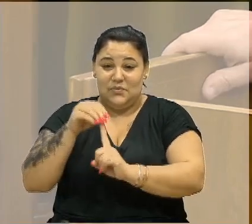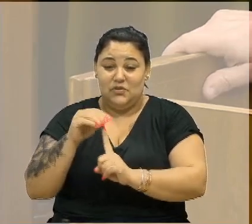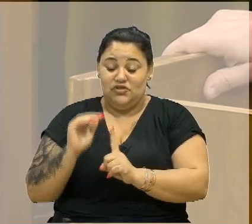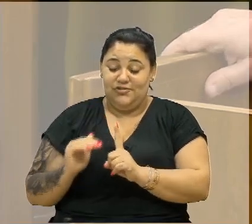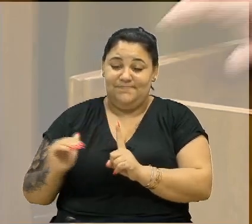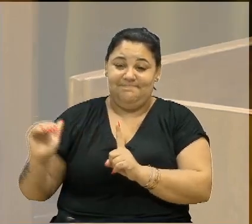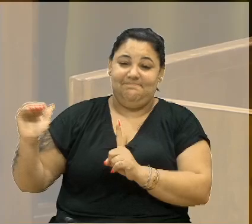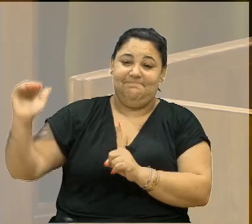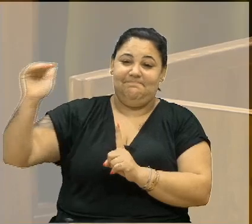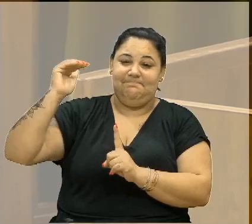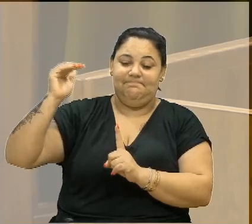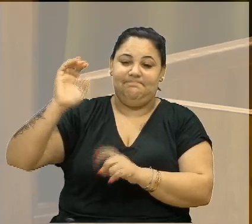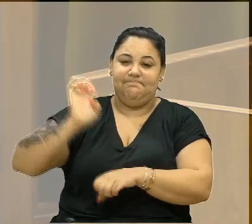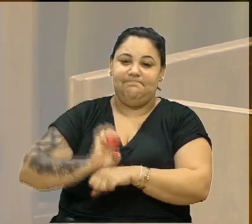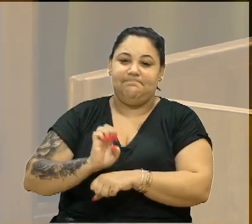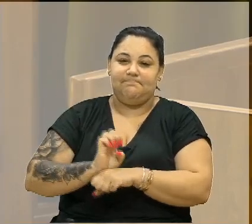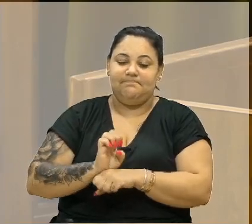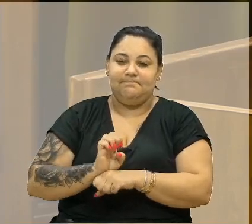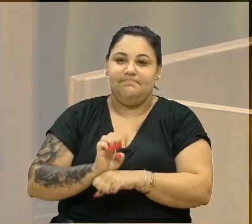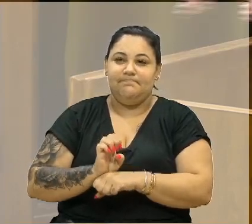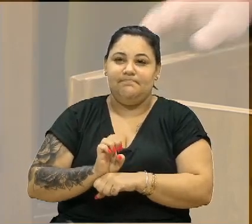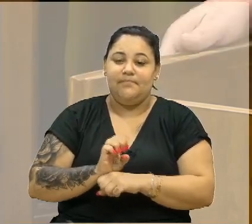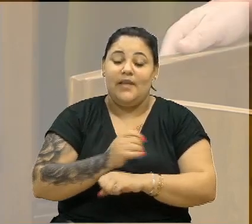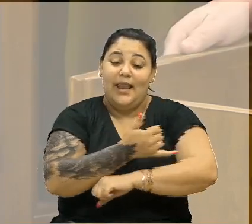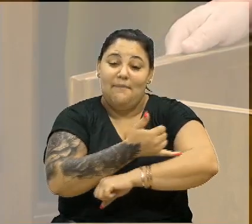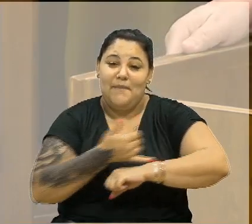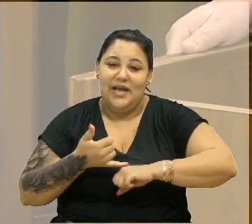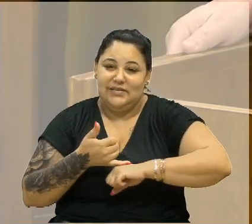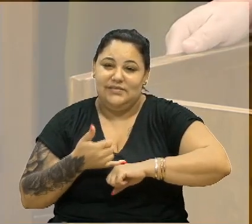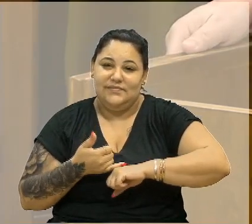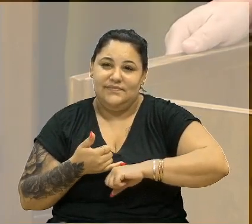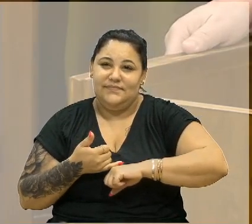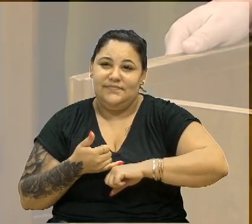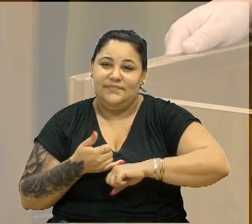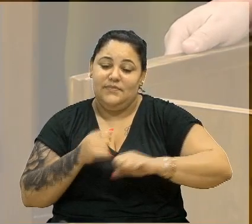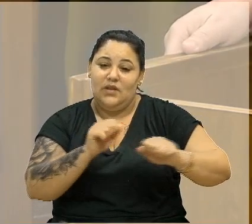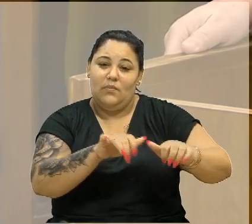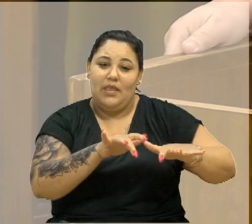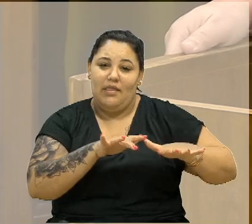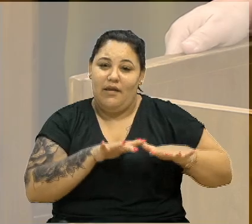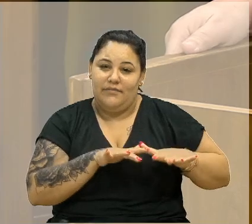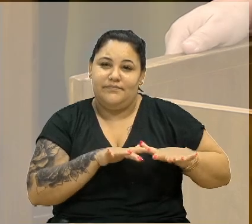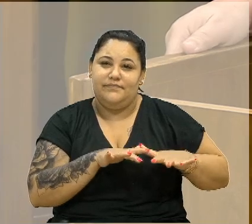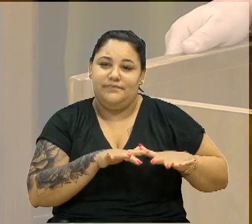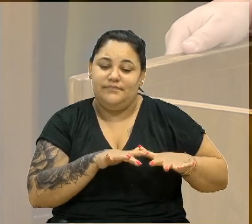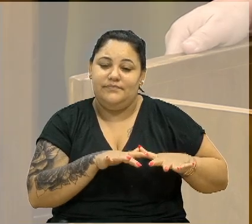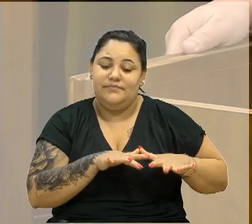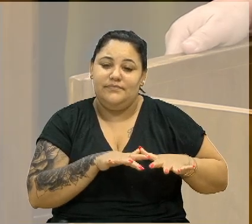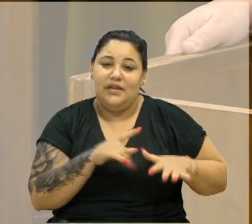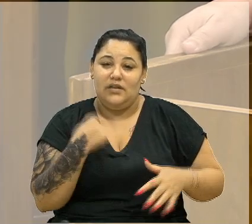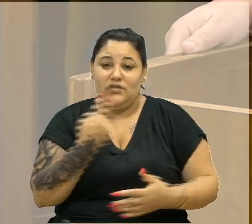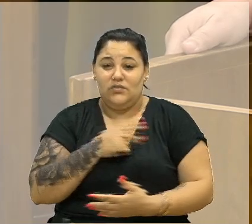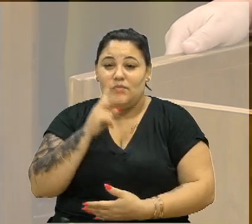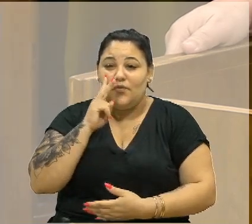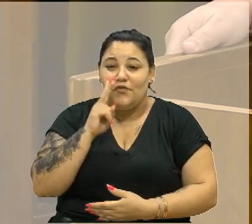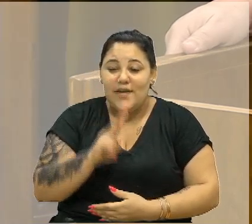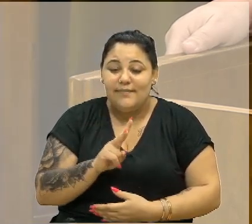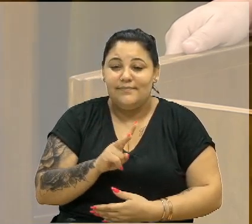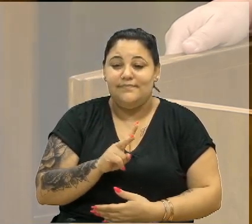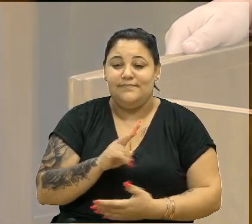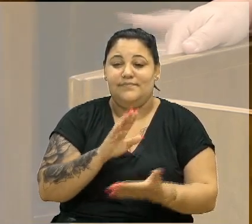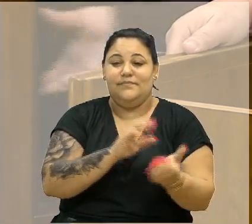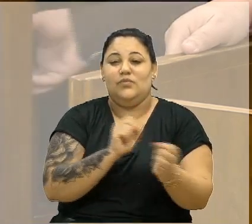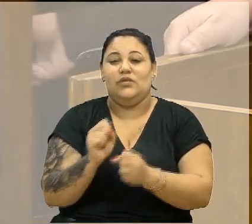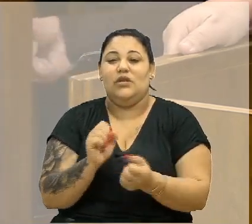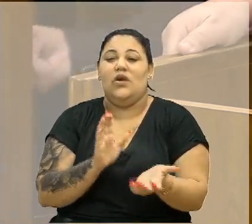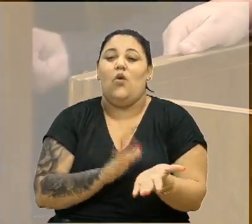né, honraria do Estado do Rio Grande do Sul, ela passe pelo crivo do plenário. Que aí nós vamos ver e vamos poder cobrar